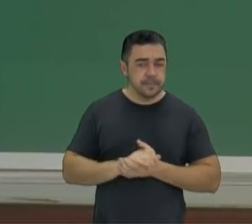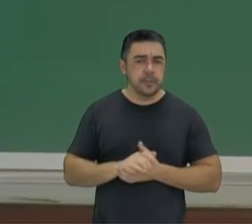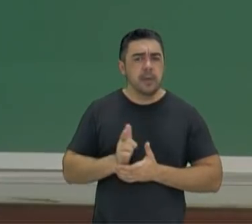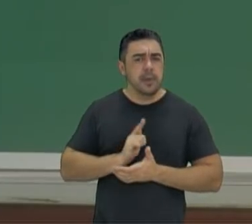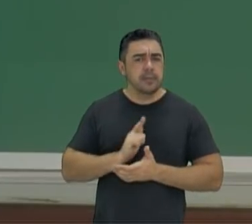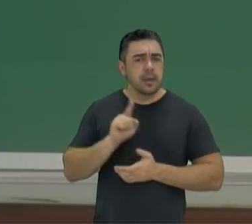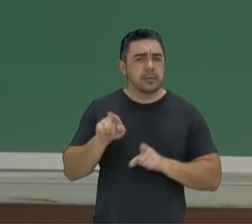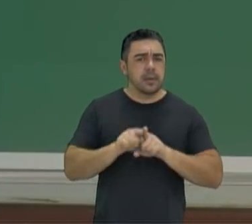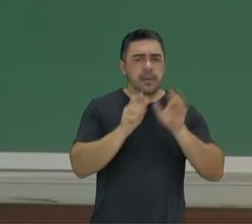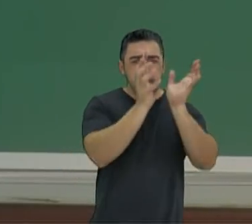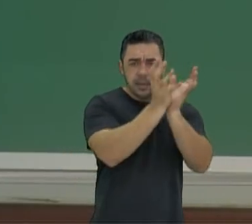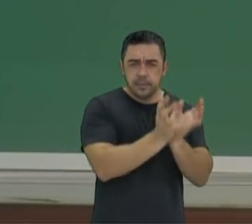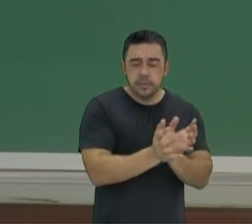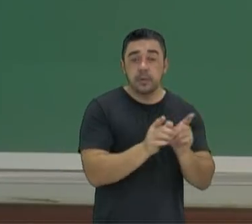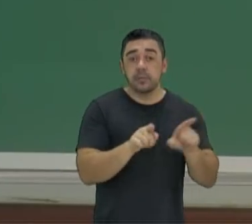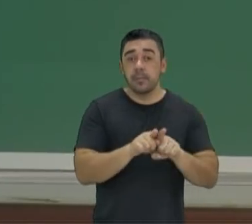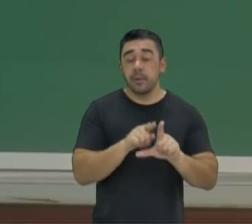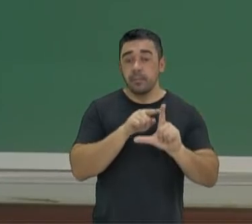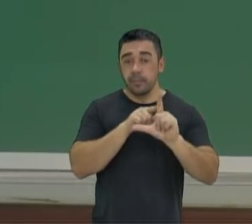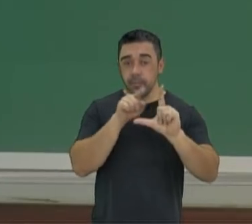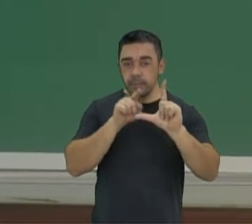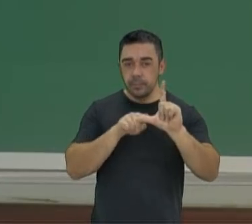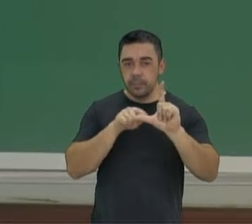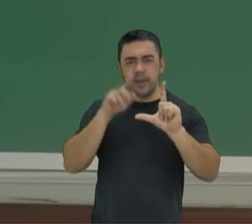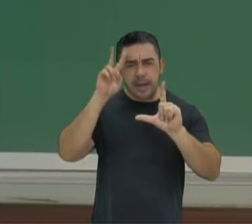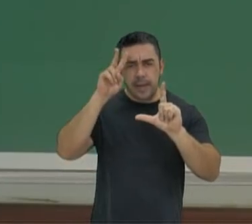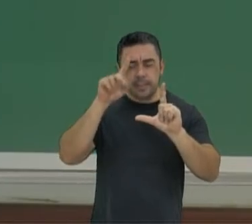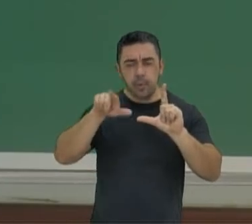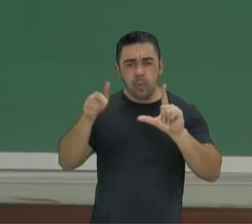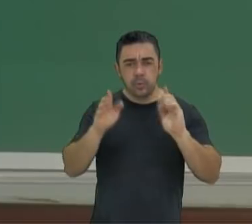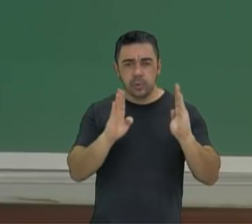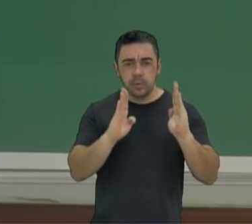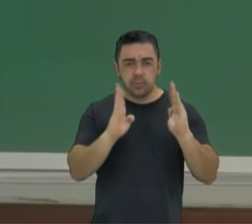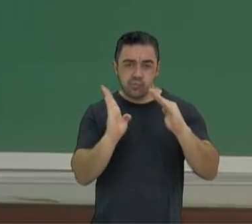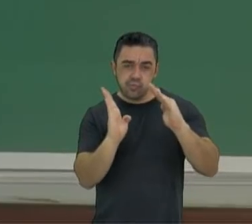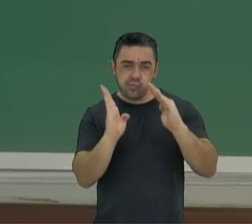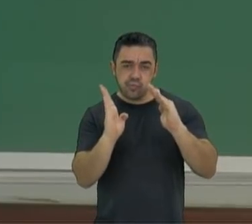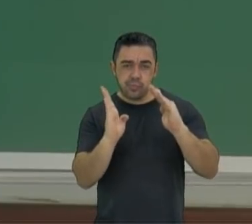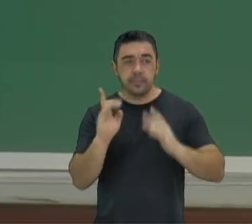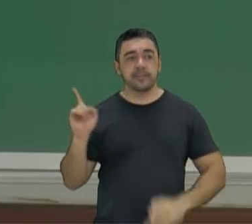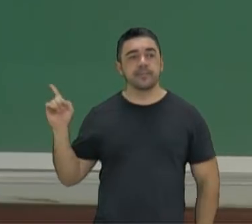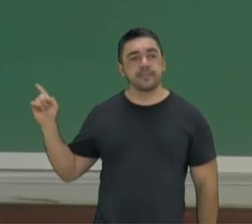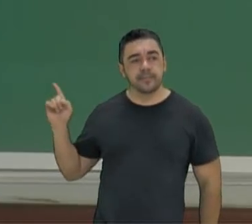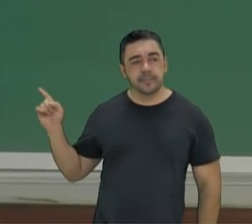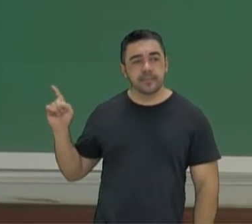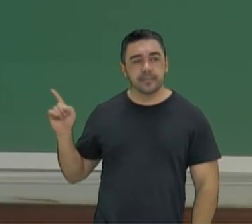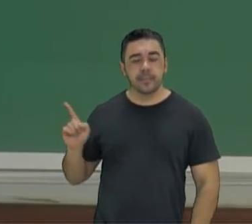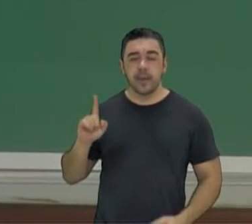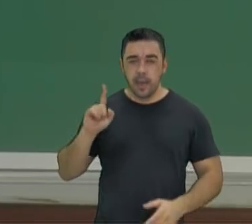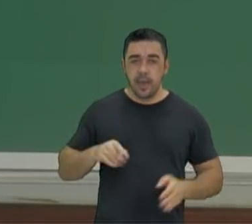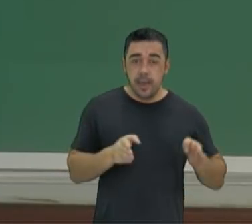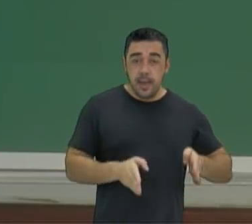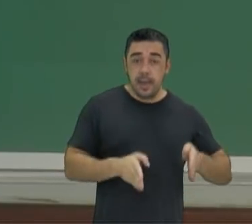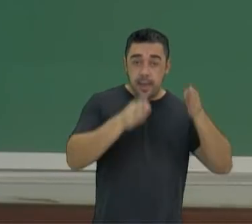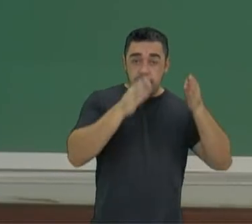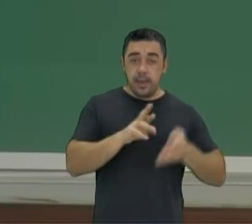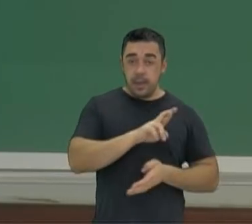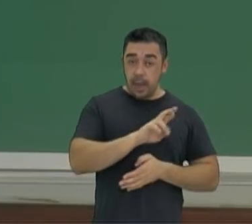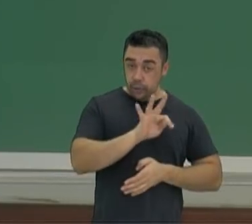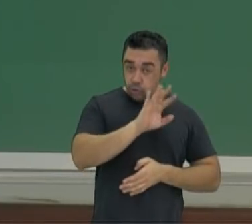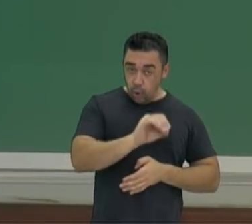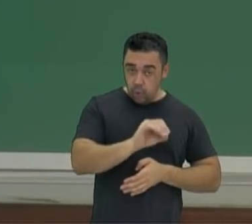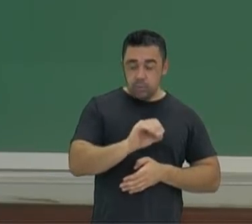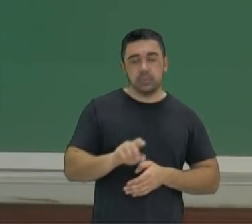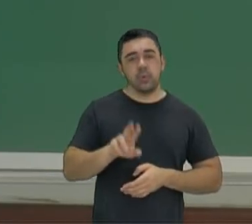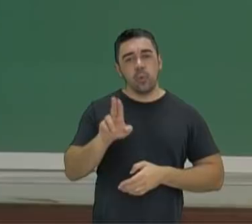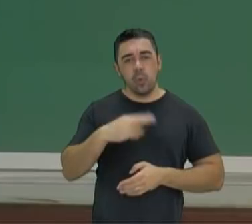a classificação quanto ao ângulo. Lembra aquele um que estava assim meio deitado, o prisma? Então, ele pode ser um prisma reto ou ele pode